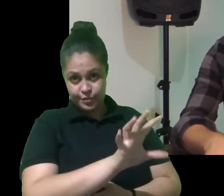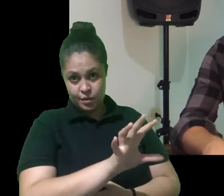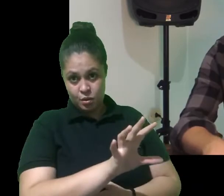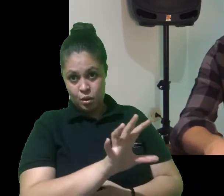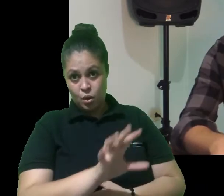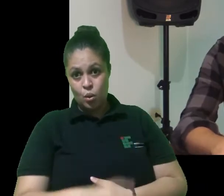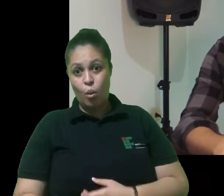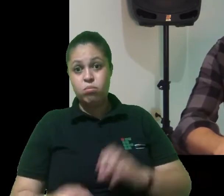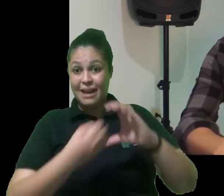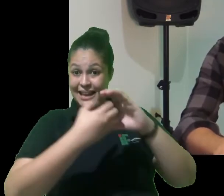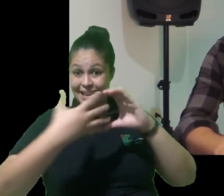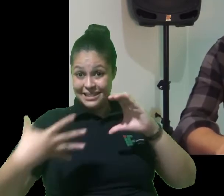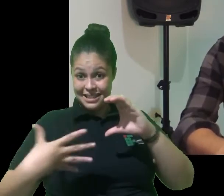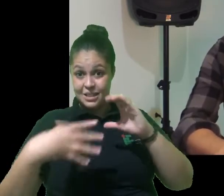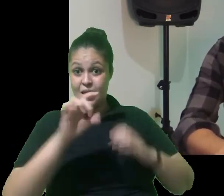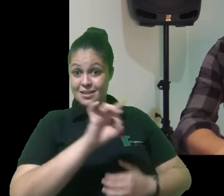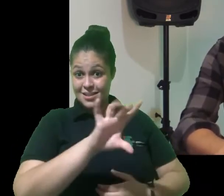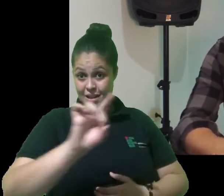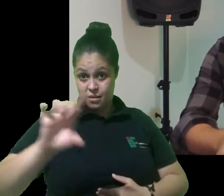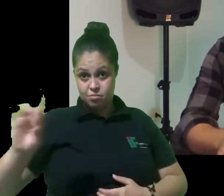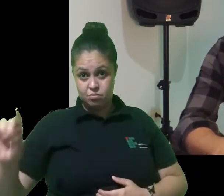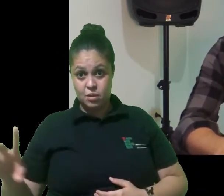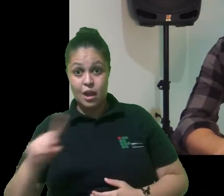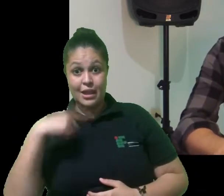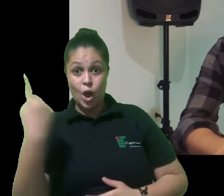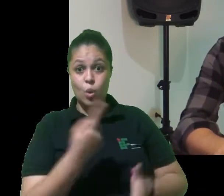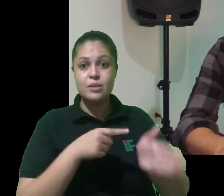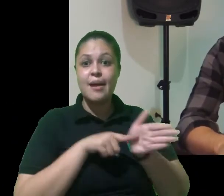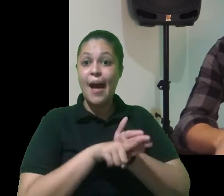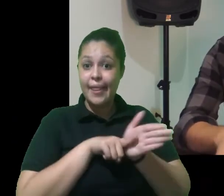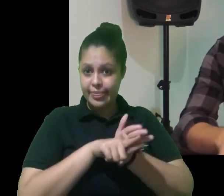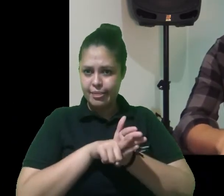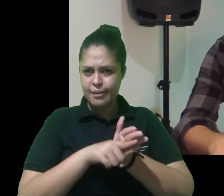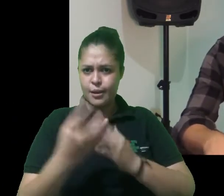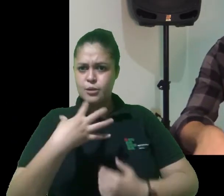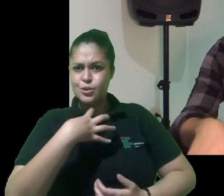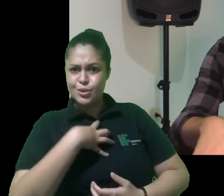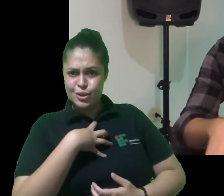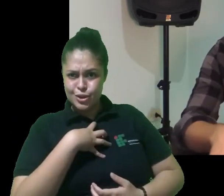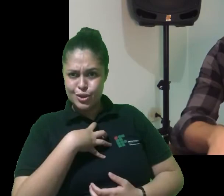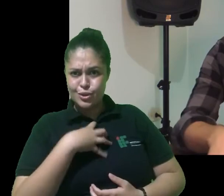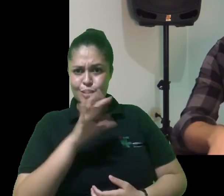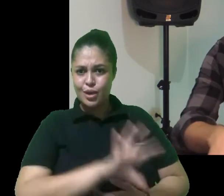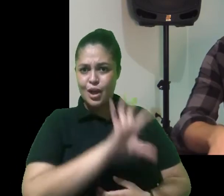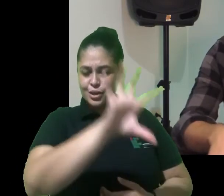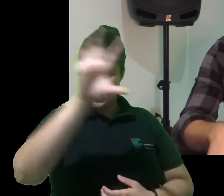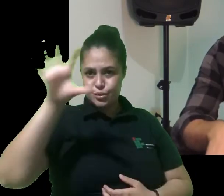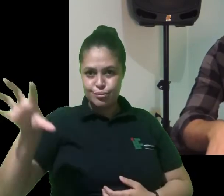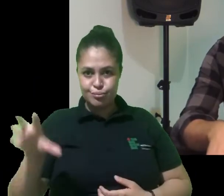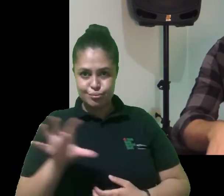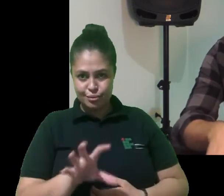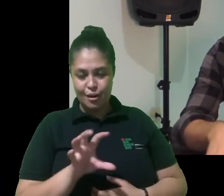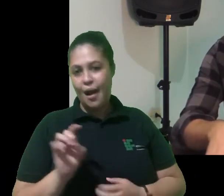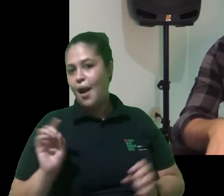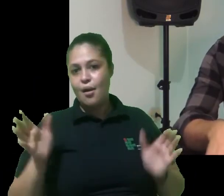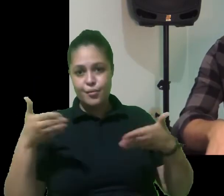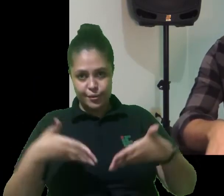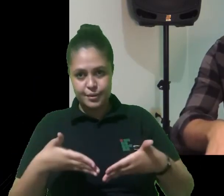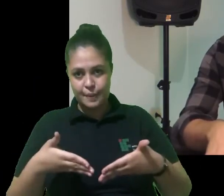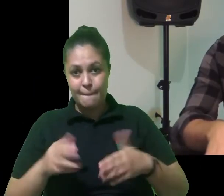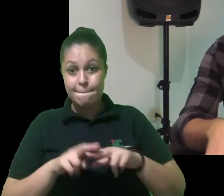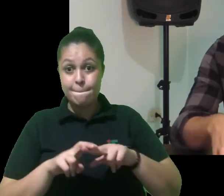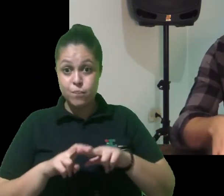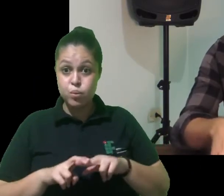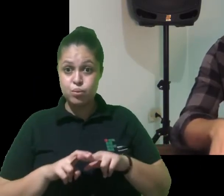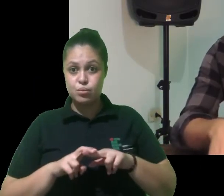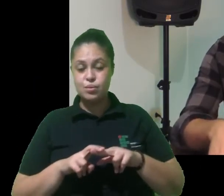as qualidades apresentadas por esse elemento na nossa análise. Então, o sentido de região é muito